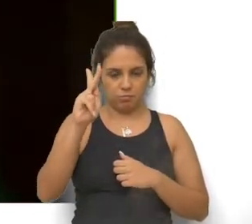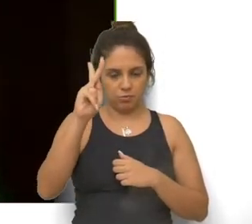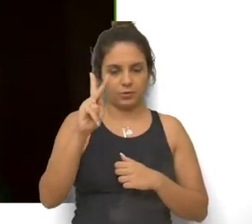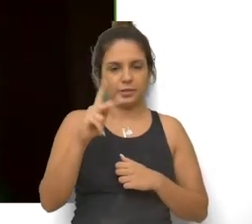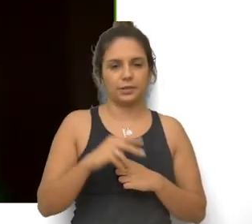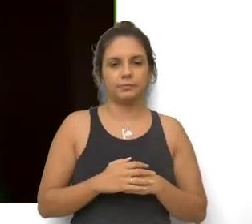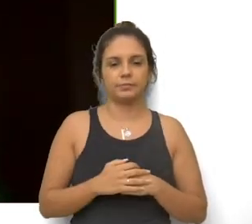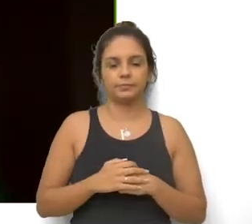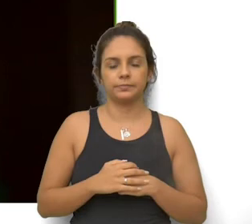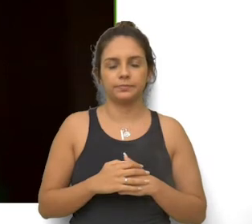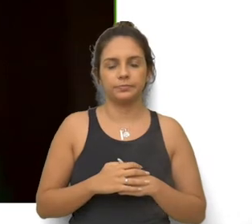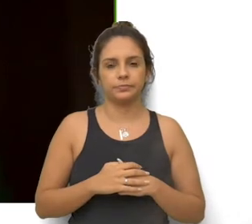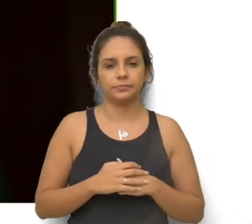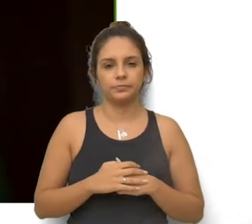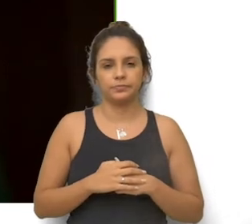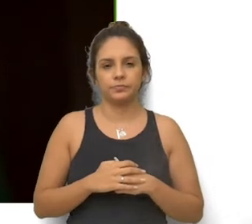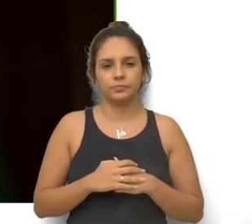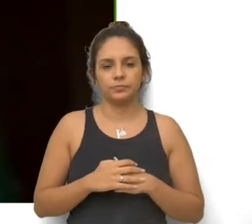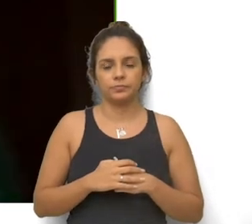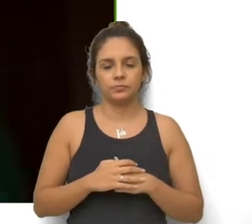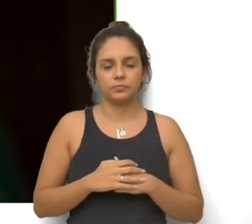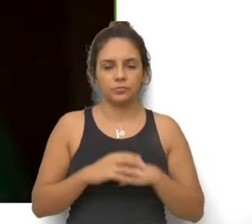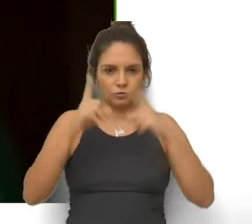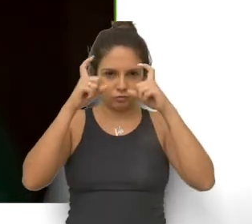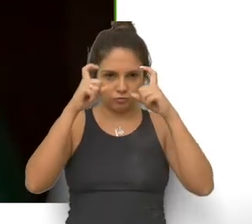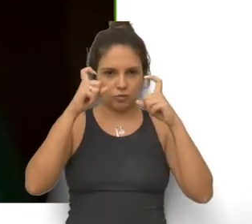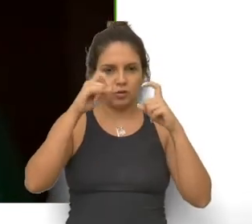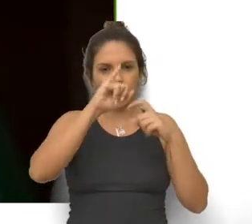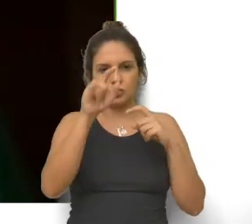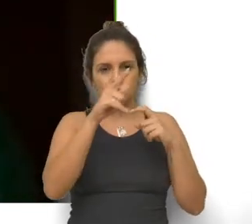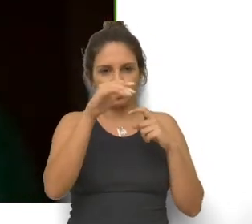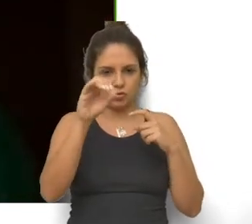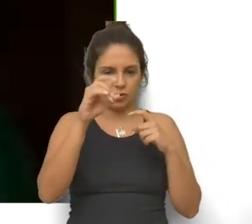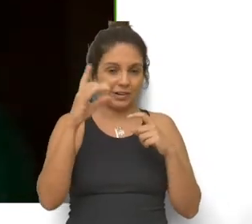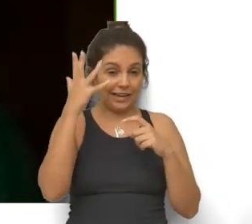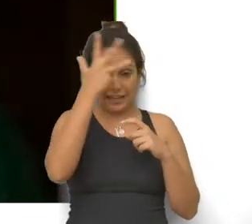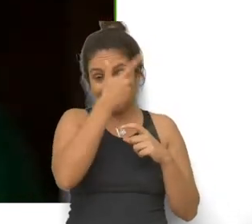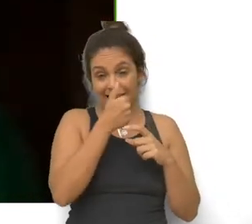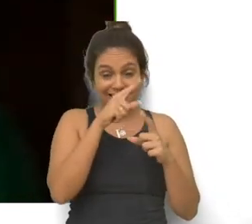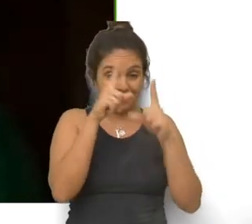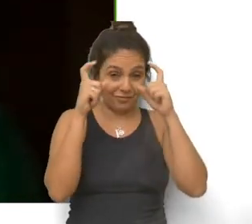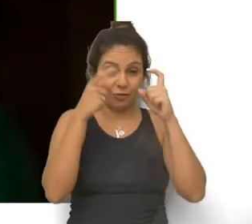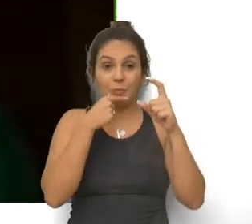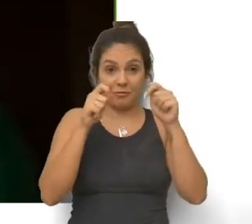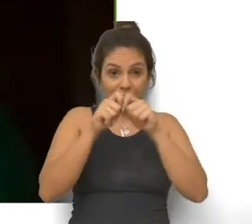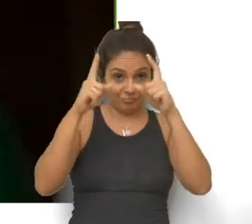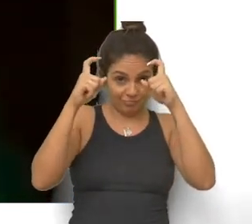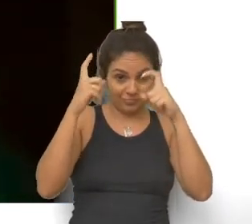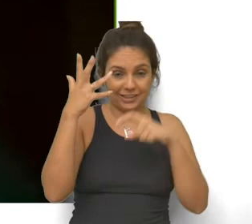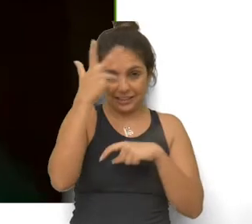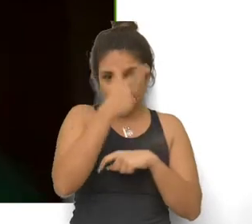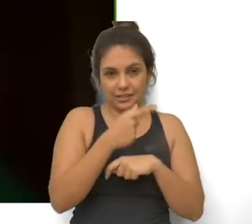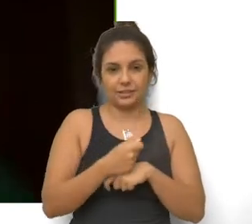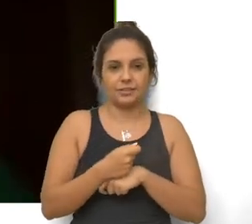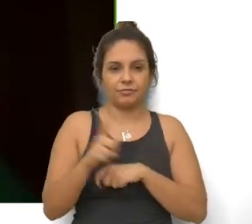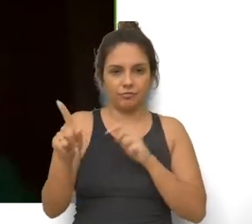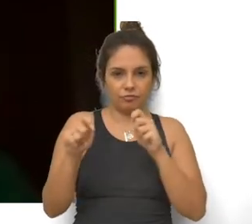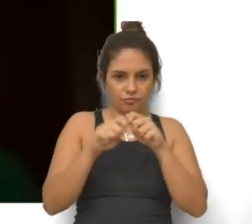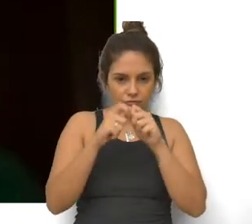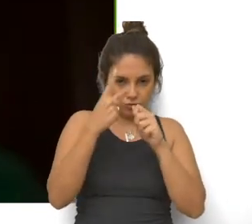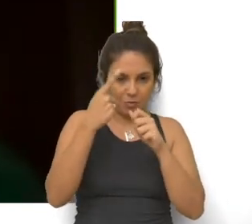nessa versão aqui. As fotos do João Caldas são lindas. Ele fez em mais de um espetáculo